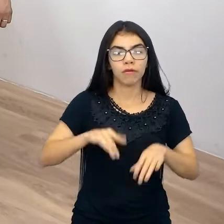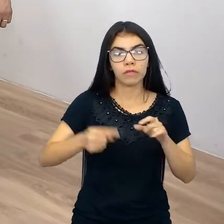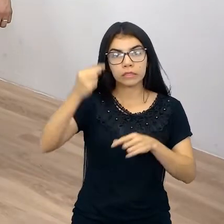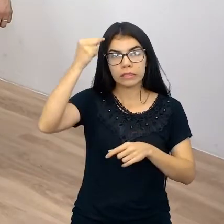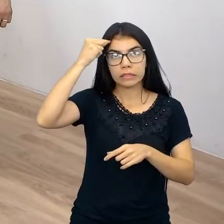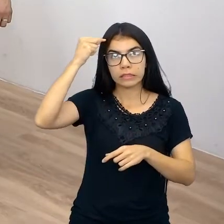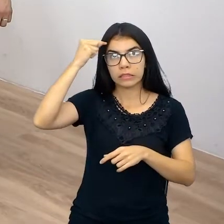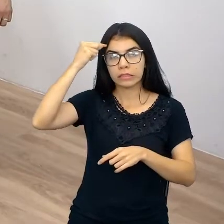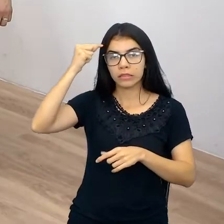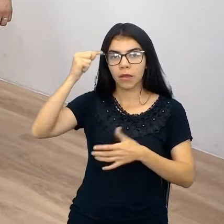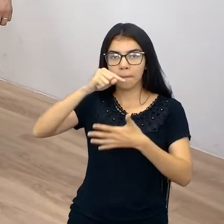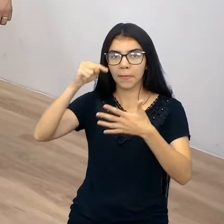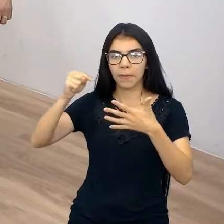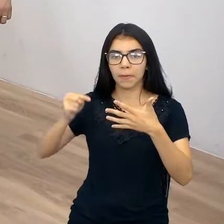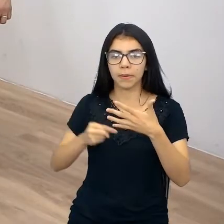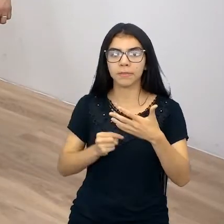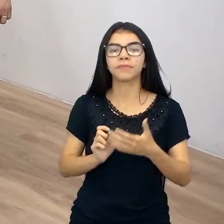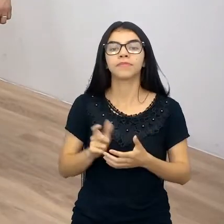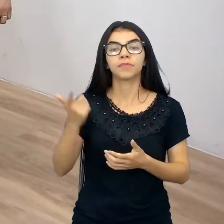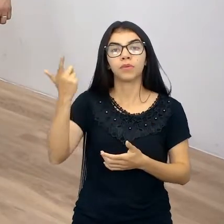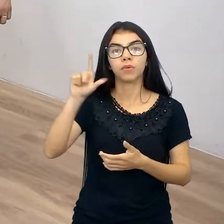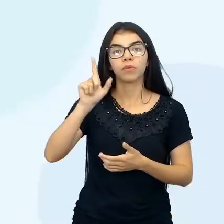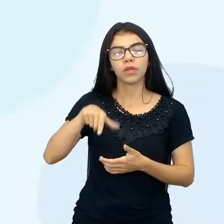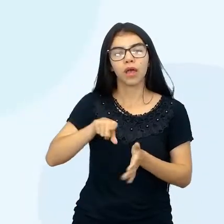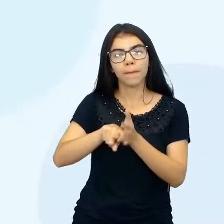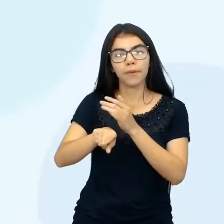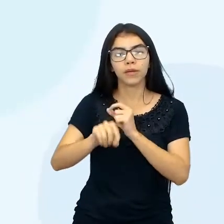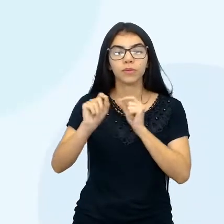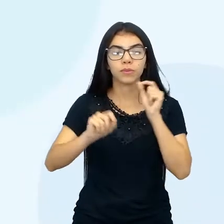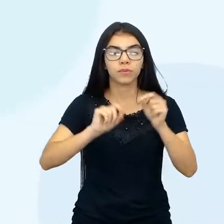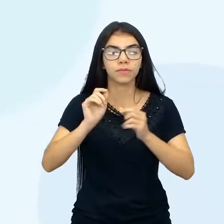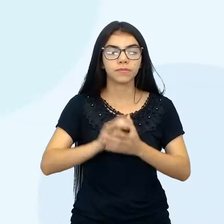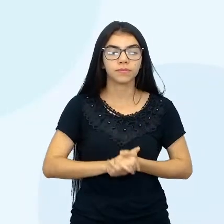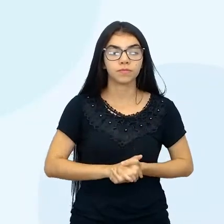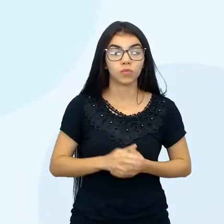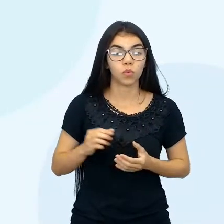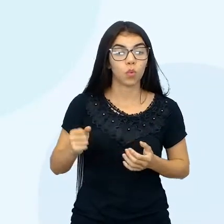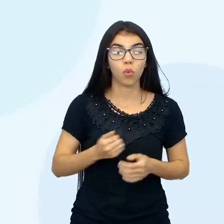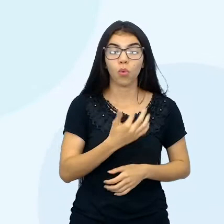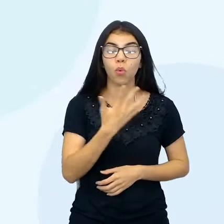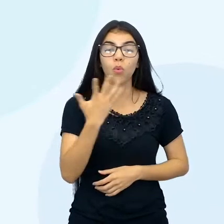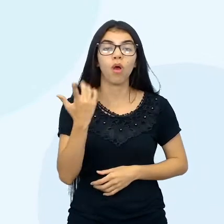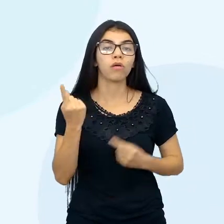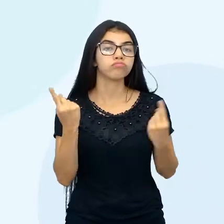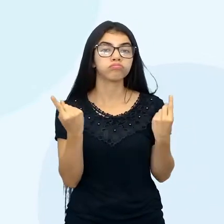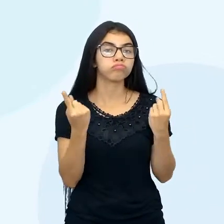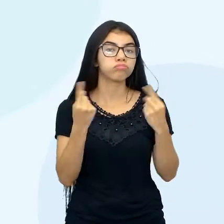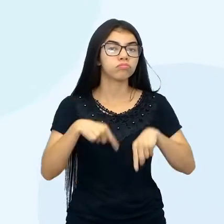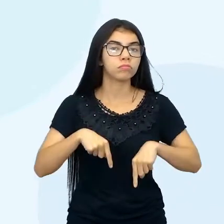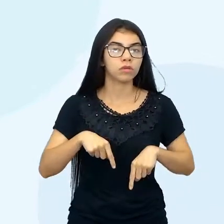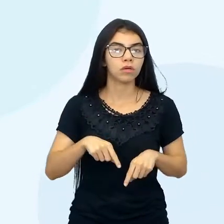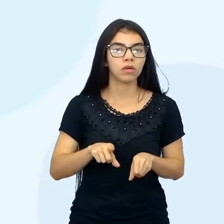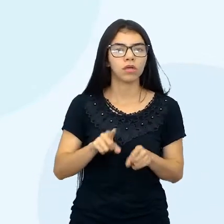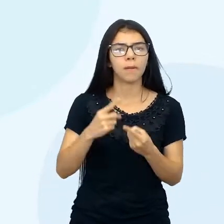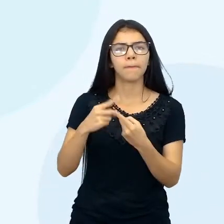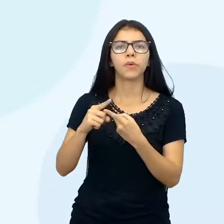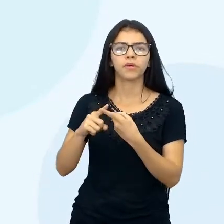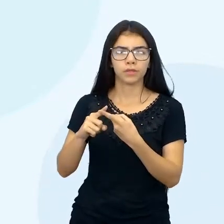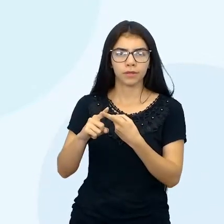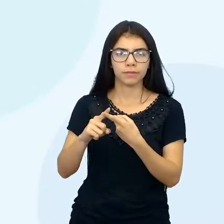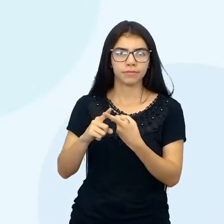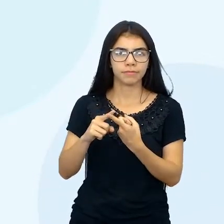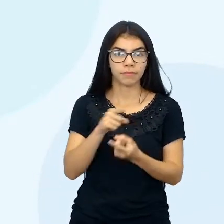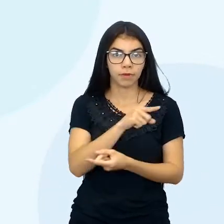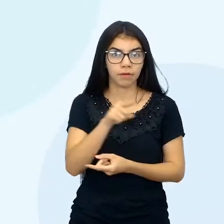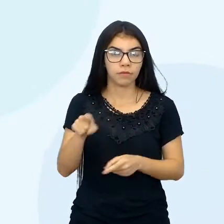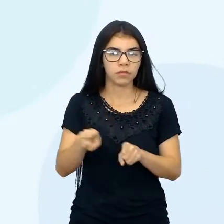que mais? Qual a próxima pergunta, professora? A próxima pergunta seriam quais foram os maiores desafios e por quê, né? Exato.